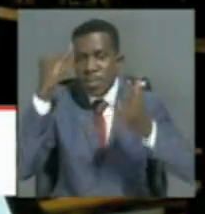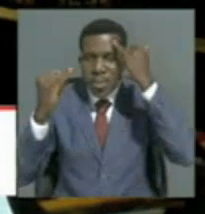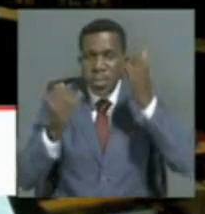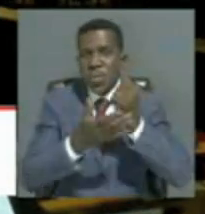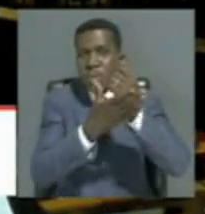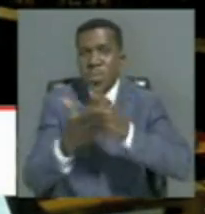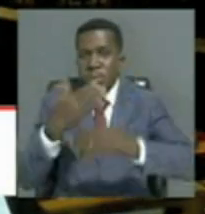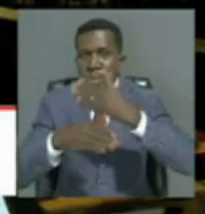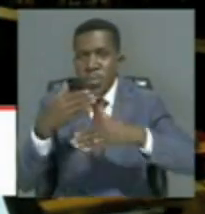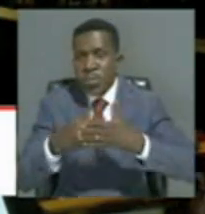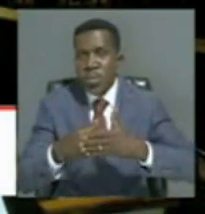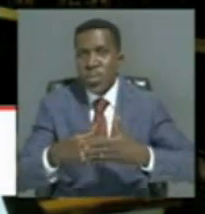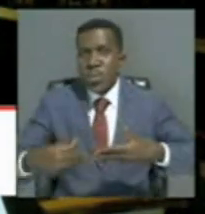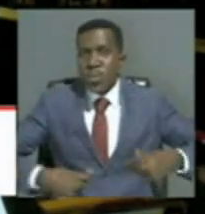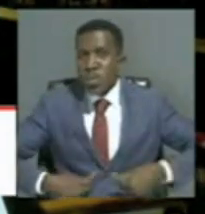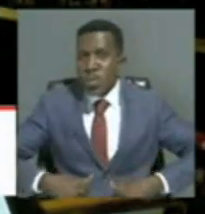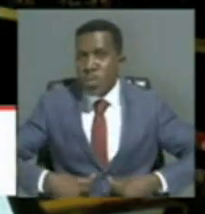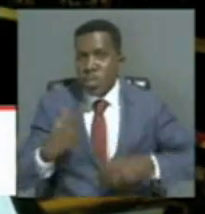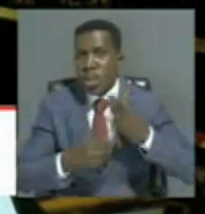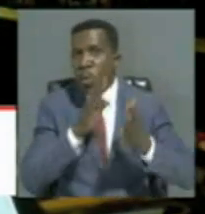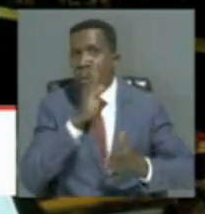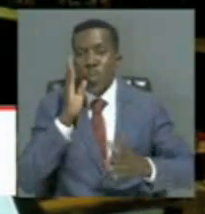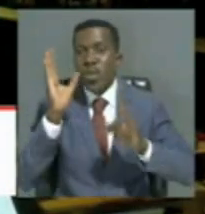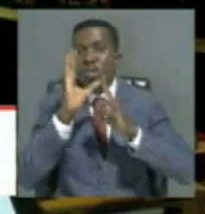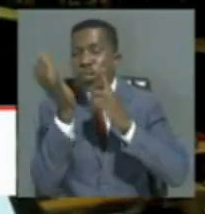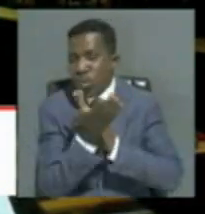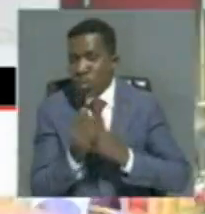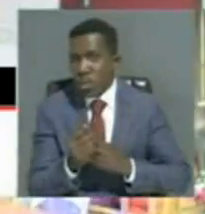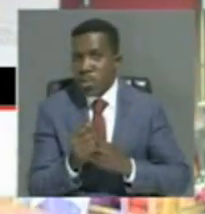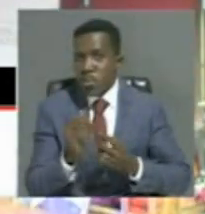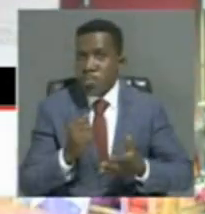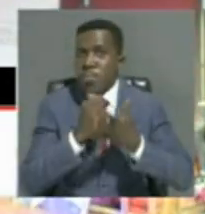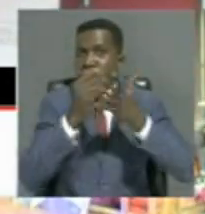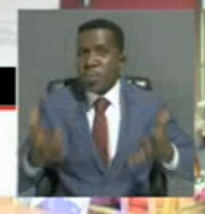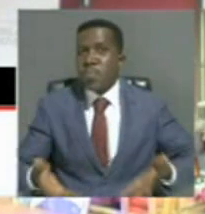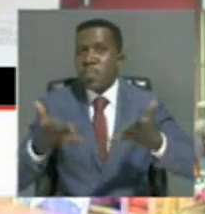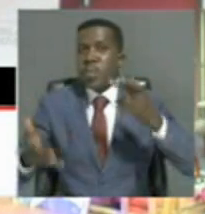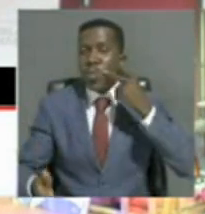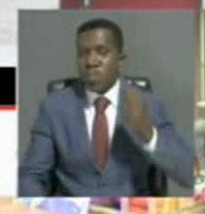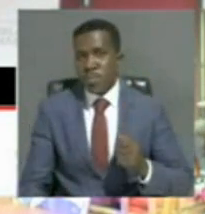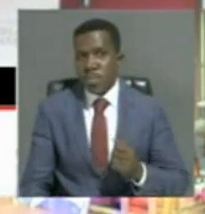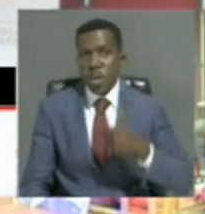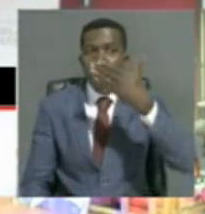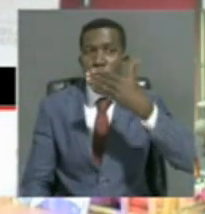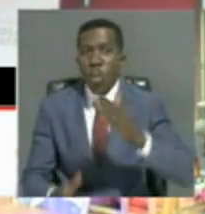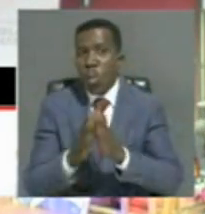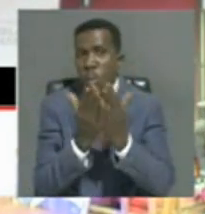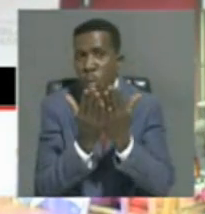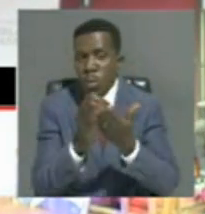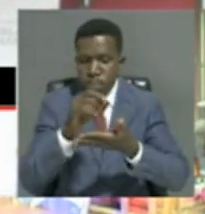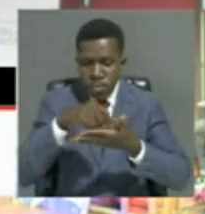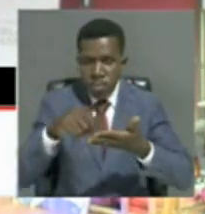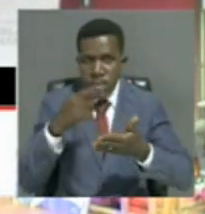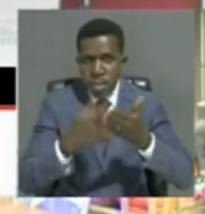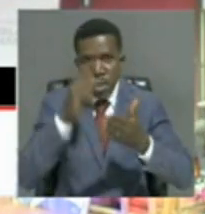literária, inspira os fazedores de cultura, inspira Angola. Uma das suas obras mais emblemáticas, que é